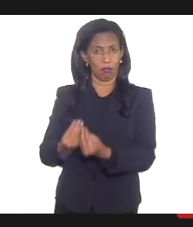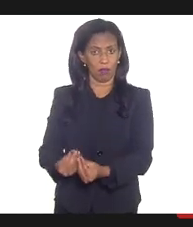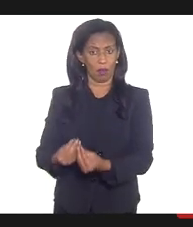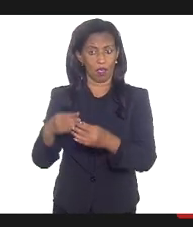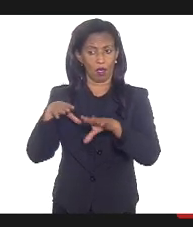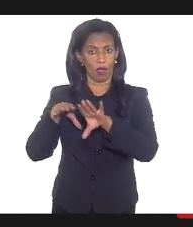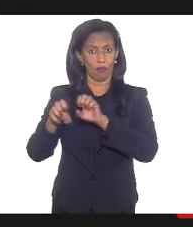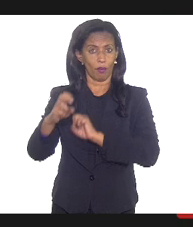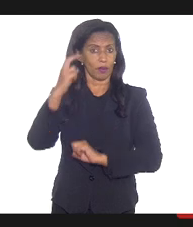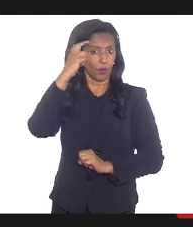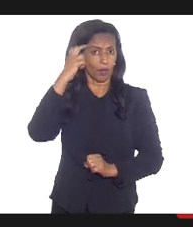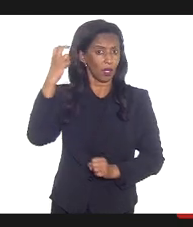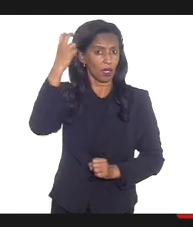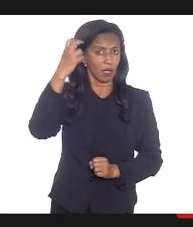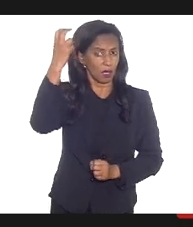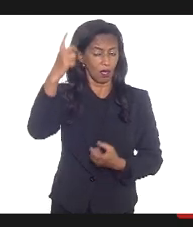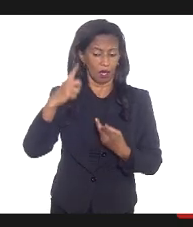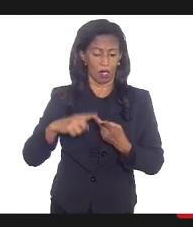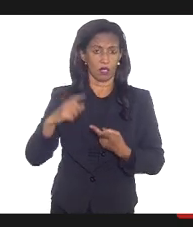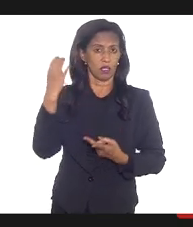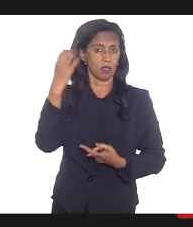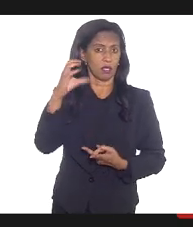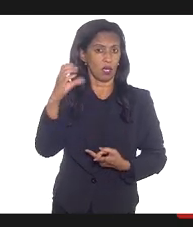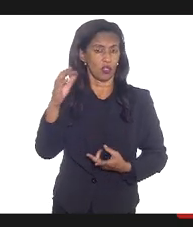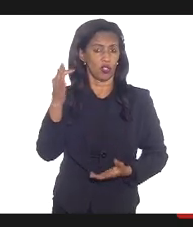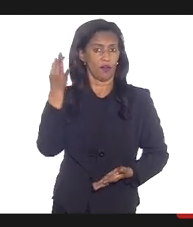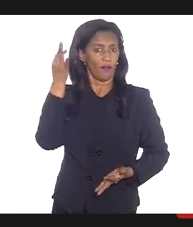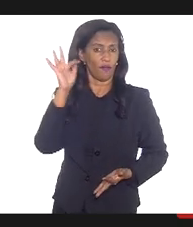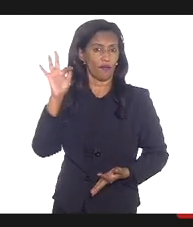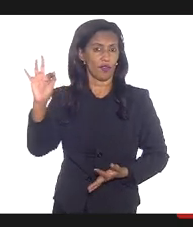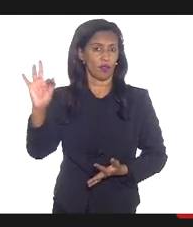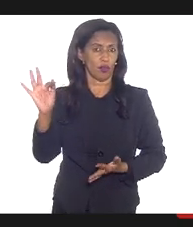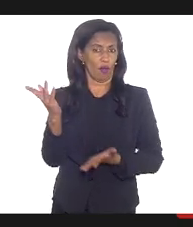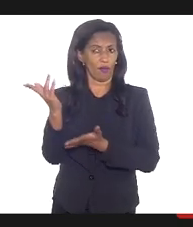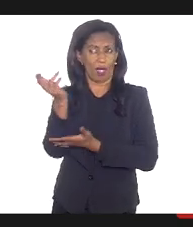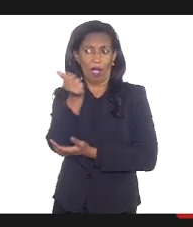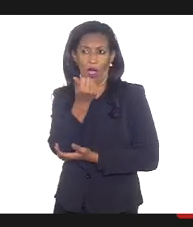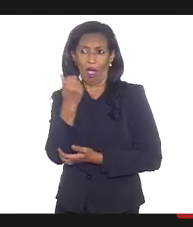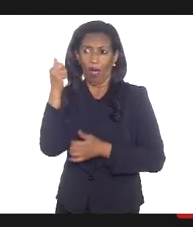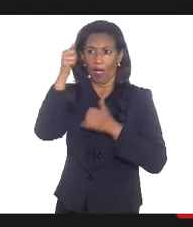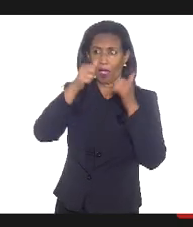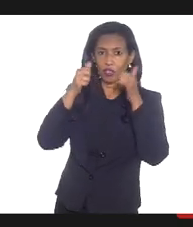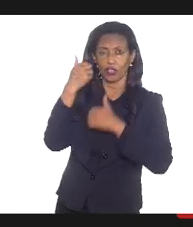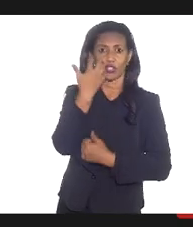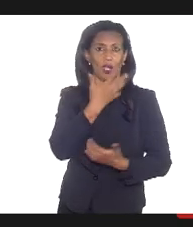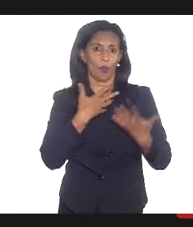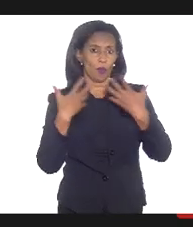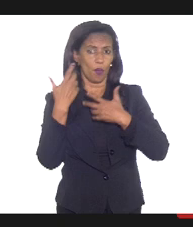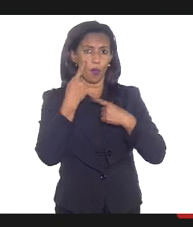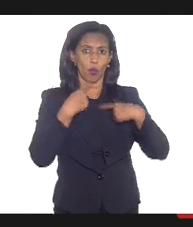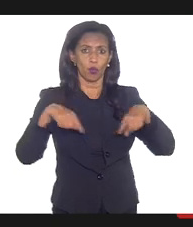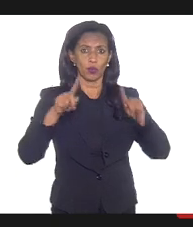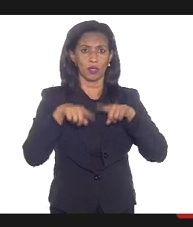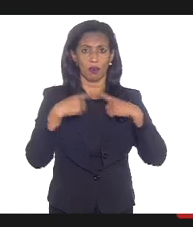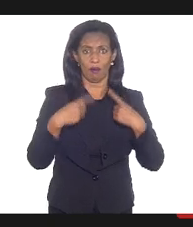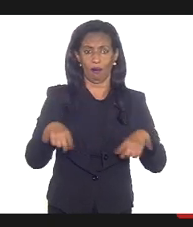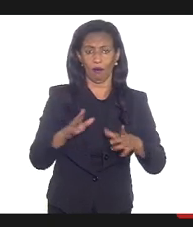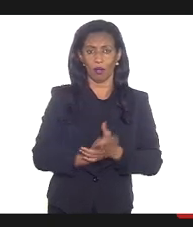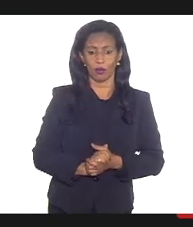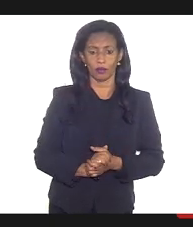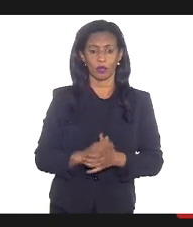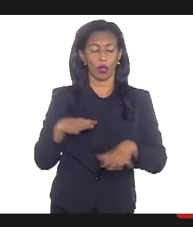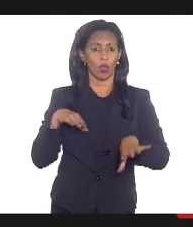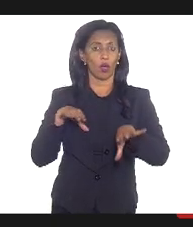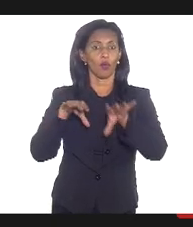formação intelectual, científica, filosófica, artística, literária, musical, né? Uma